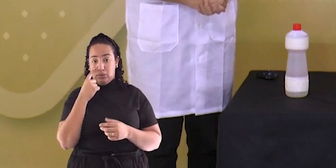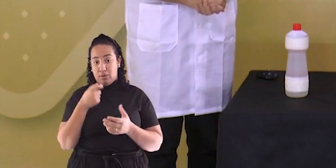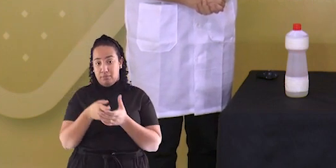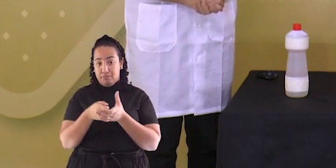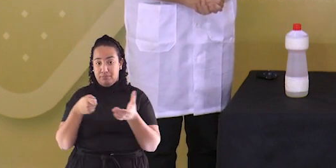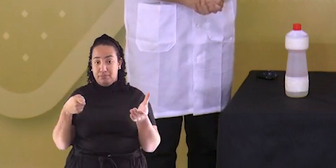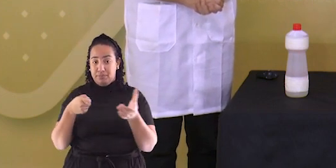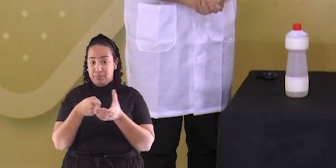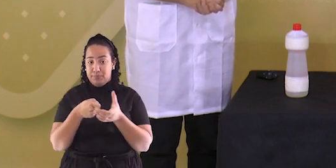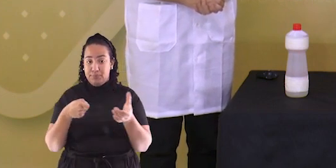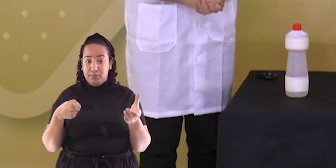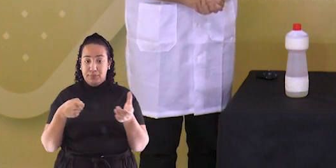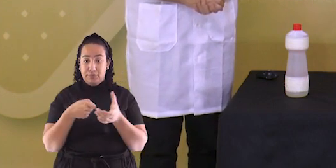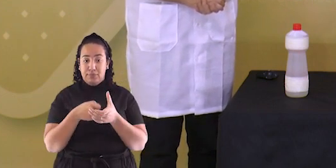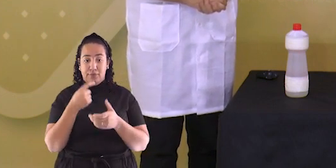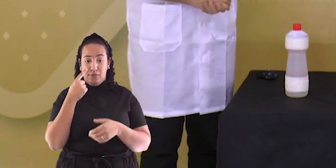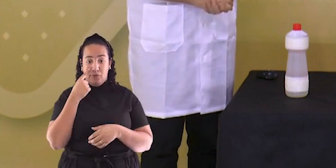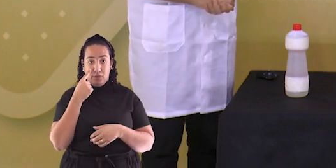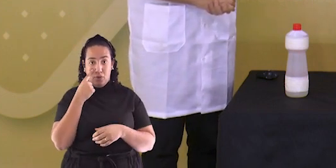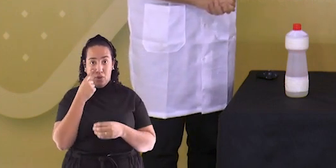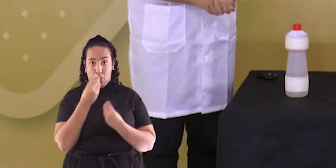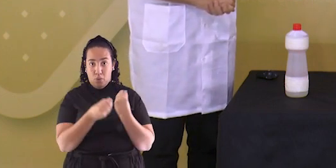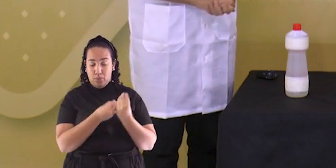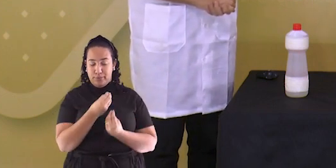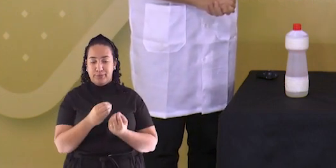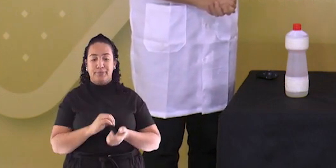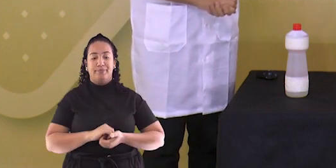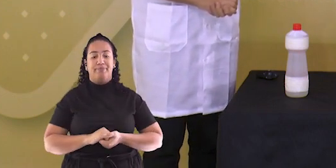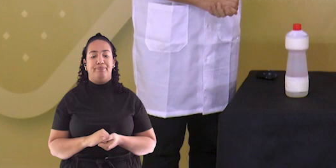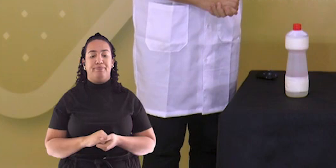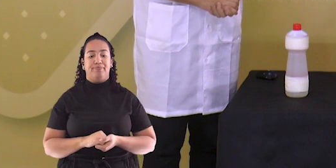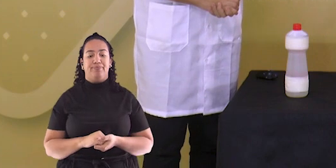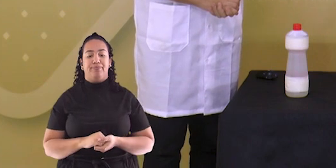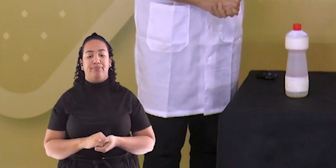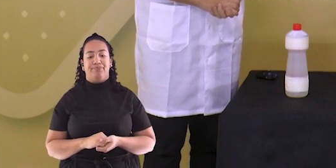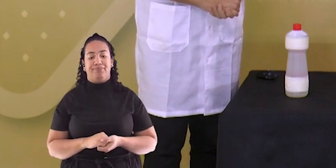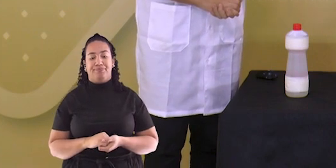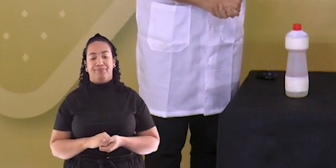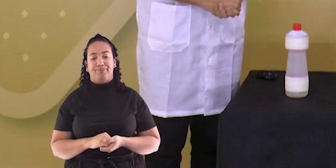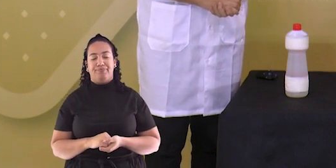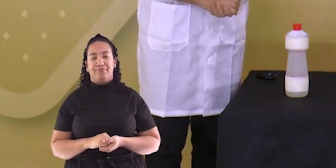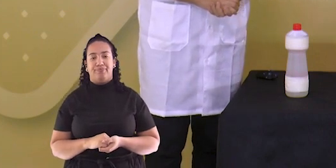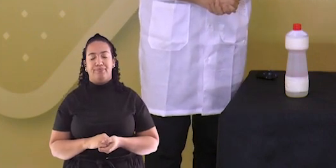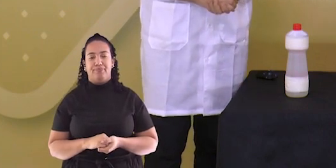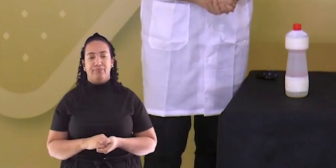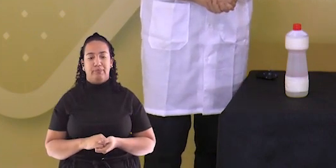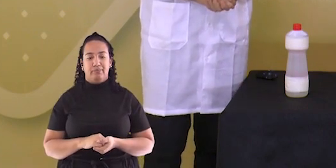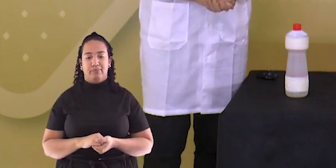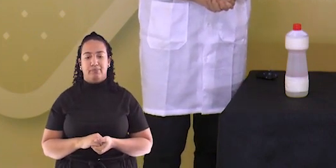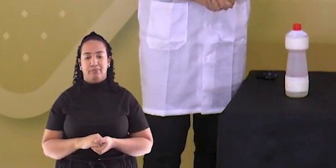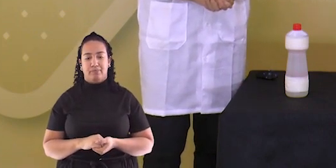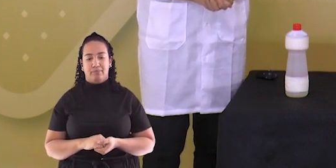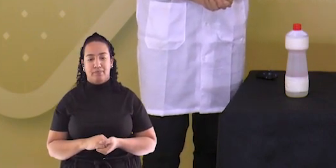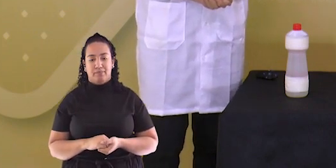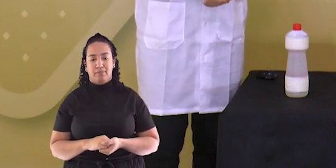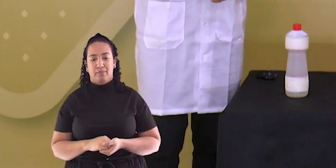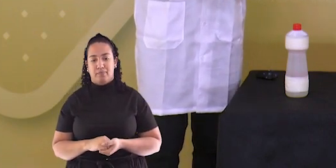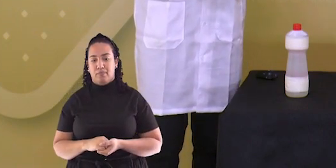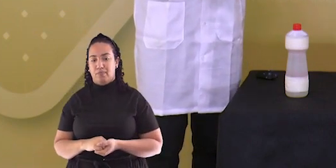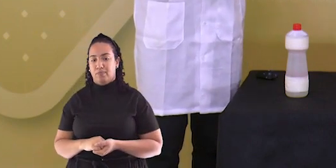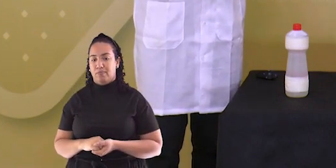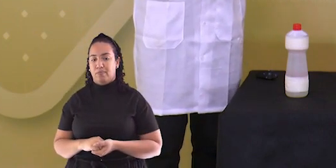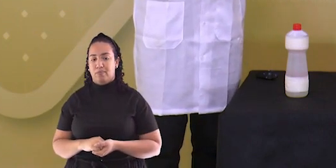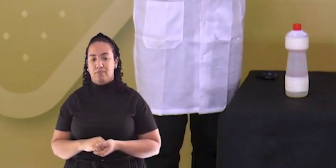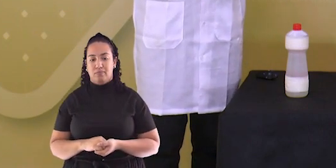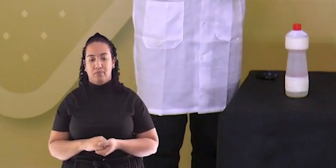Então, a gente vai fazer este movimento aqui, tá? Quando transpassou, a saída de ar dela ainda está aqui na pontinha.